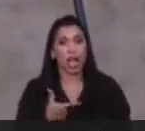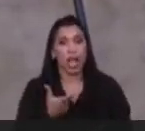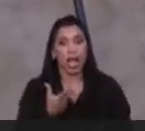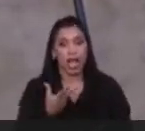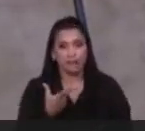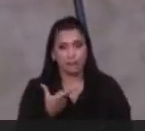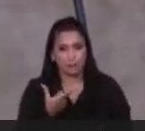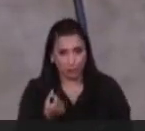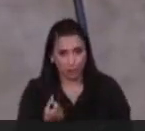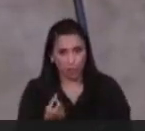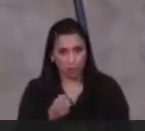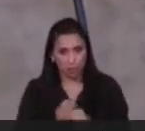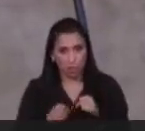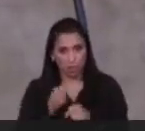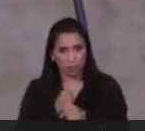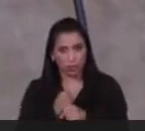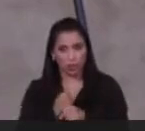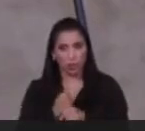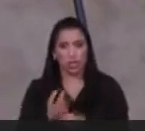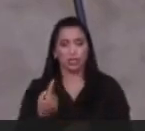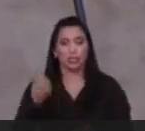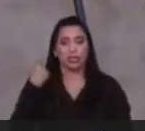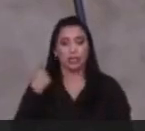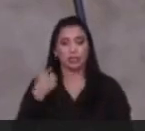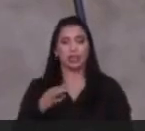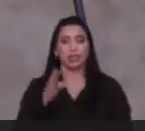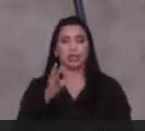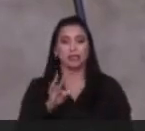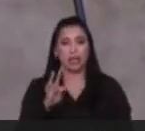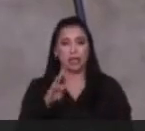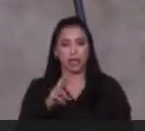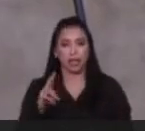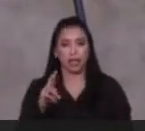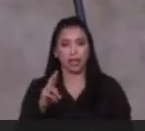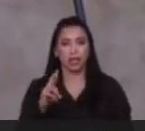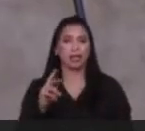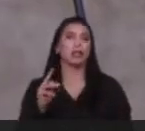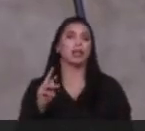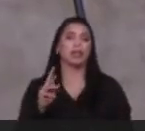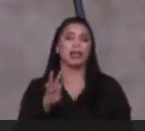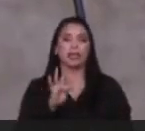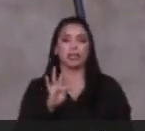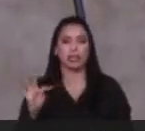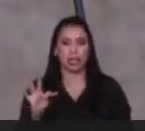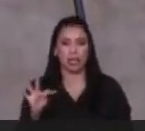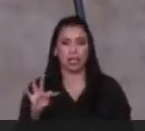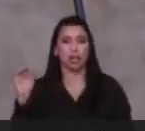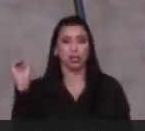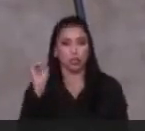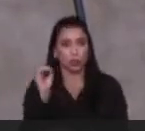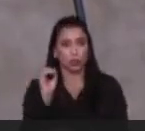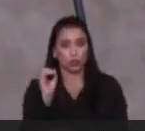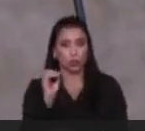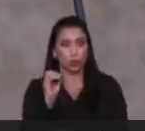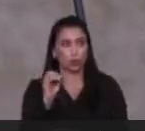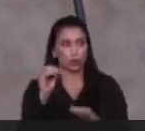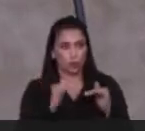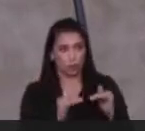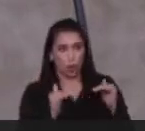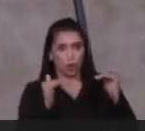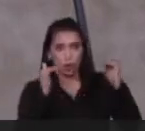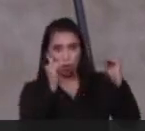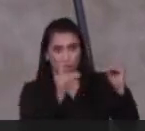20 anos, ao assumir a presidência do Tribunal Regional do Trabalho do Rio Grande do Sul, o meu tribunal de